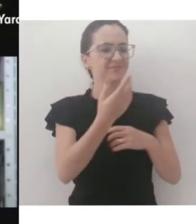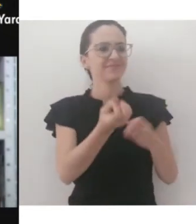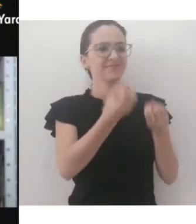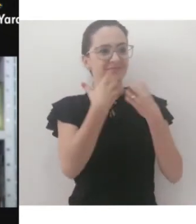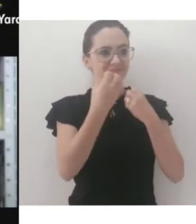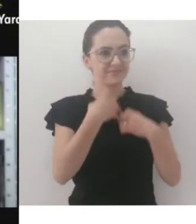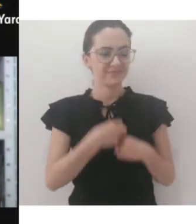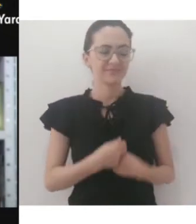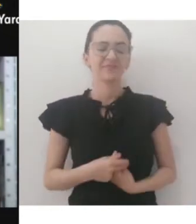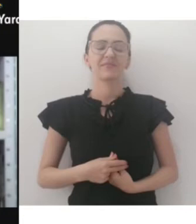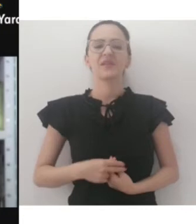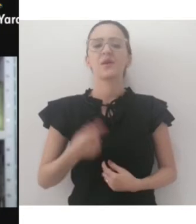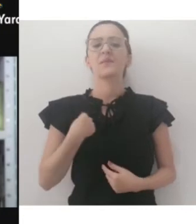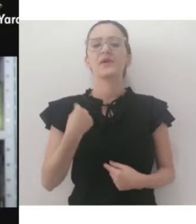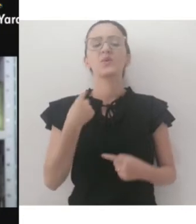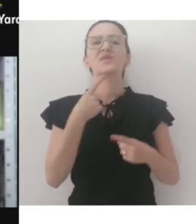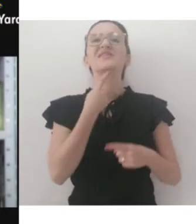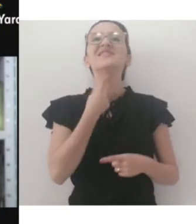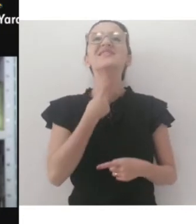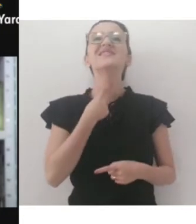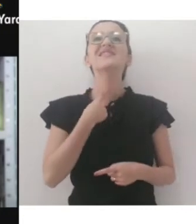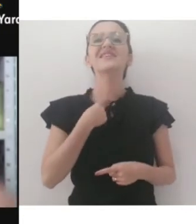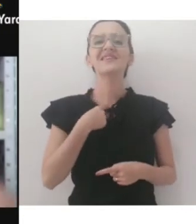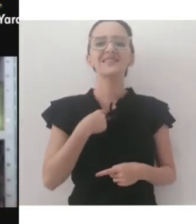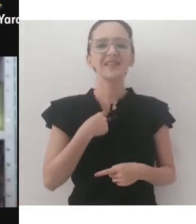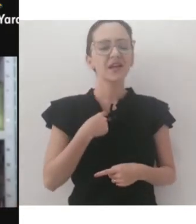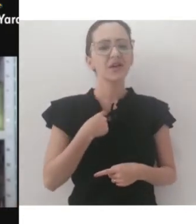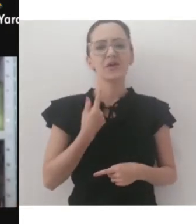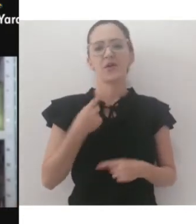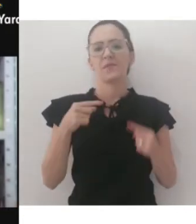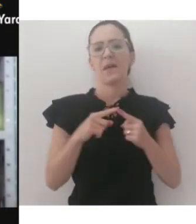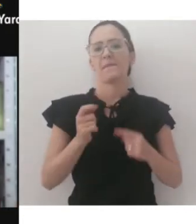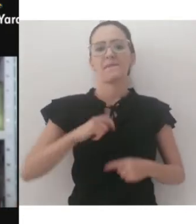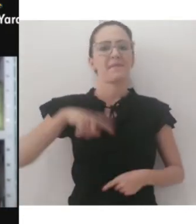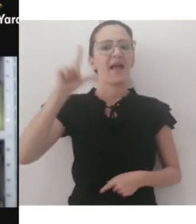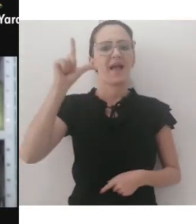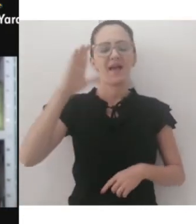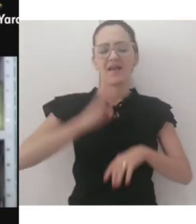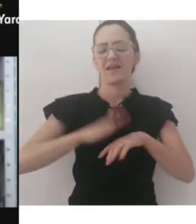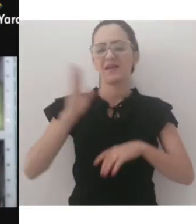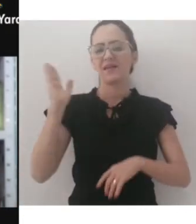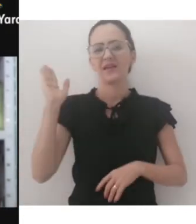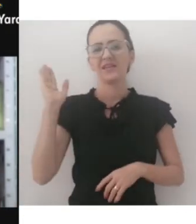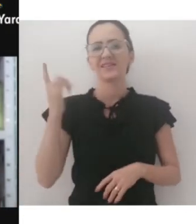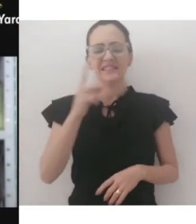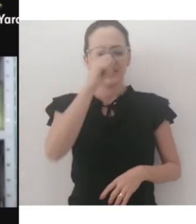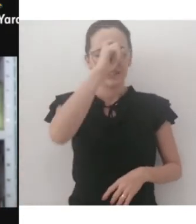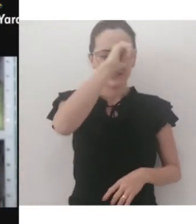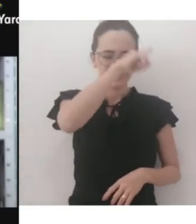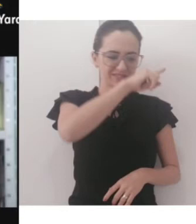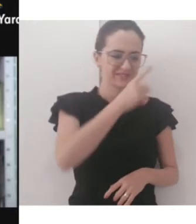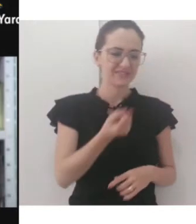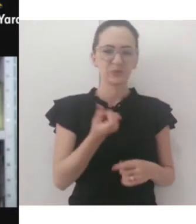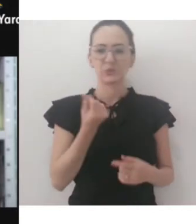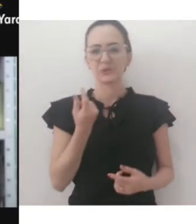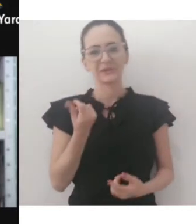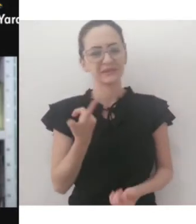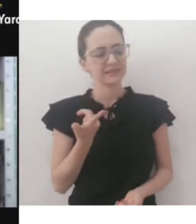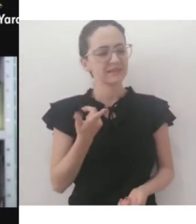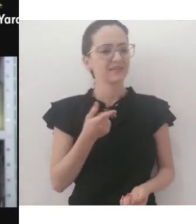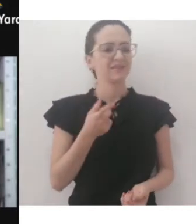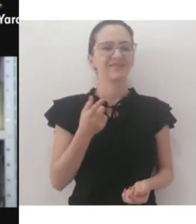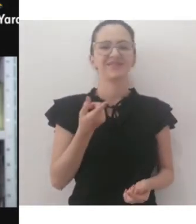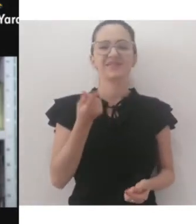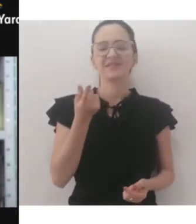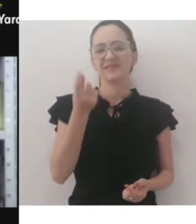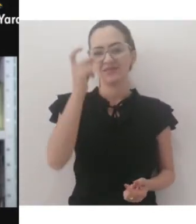maior do que qualquer dificuldade, a dificuldade financeira, a dificuldade até emocional mesmo, que a gente sempre tem os abalos Sim. emocionais